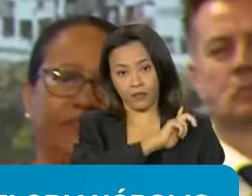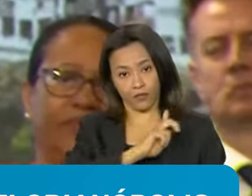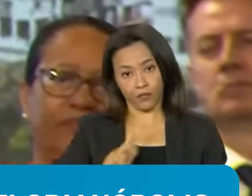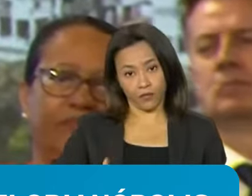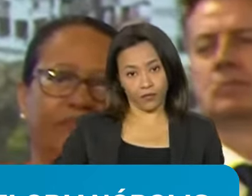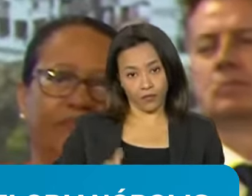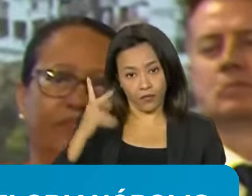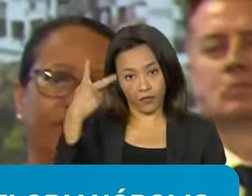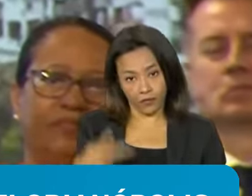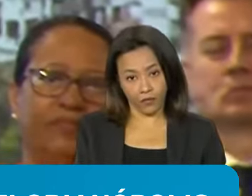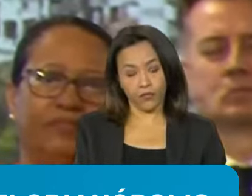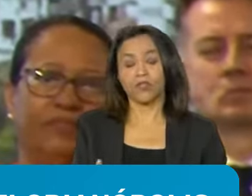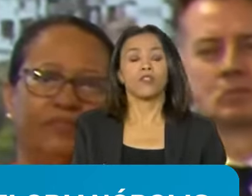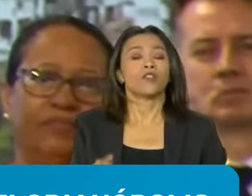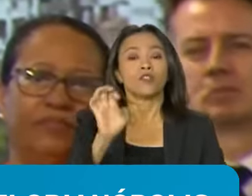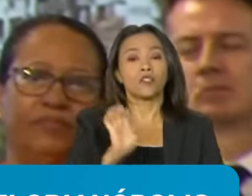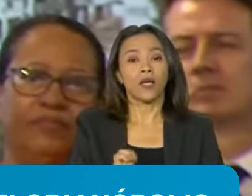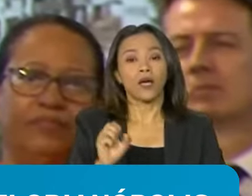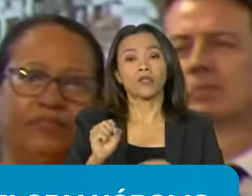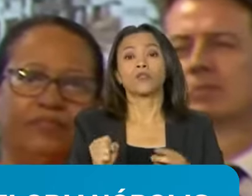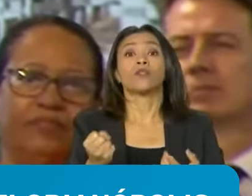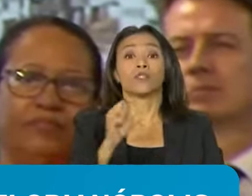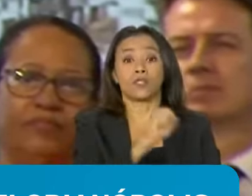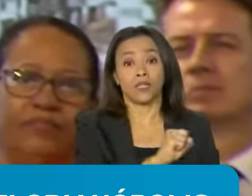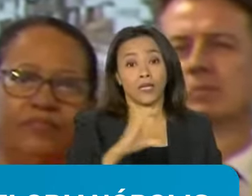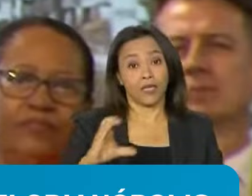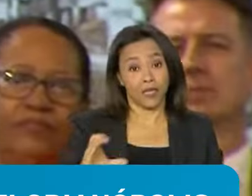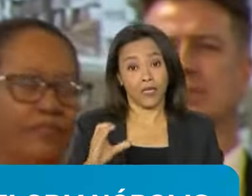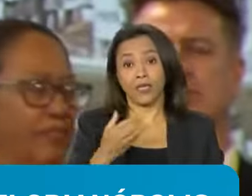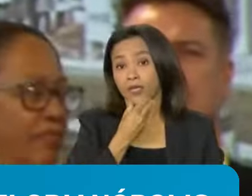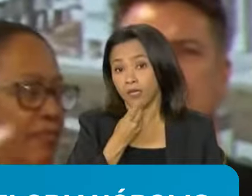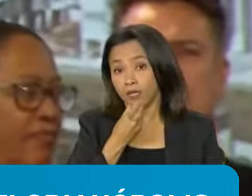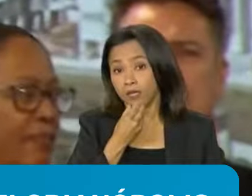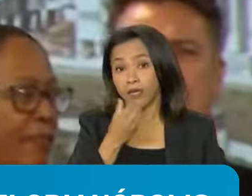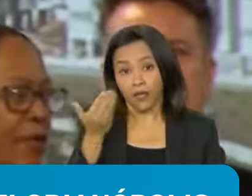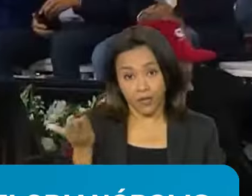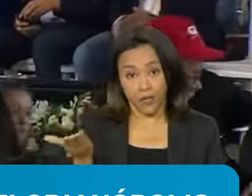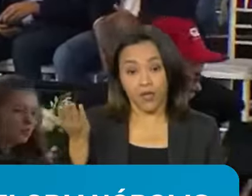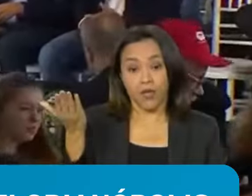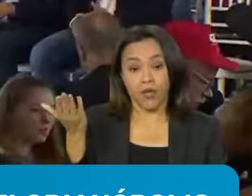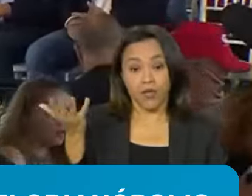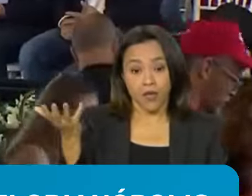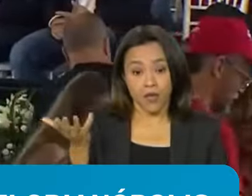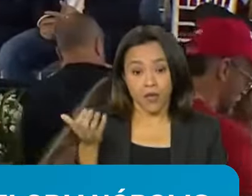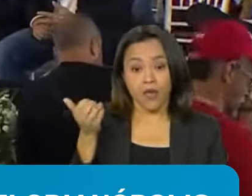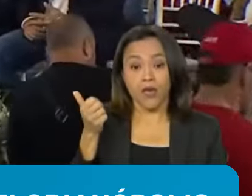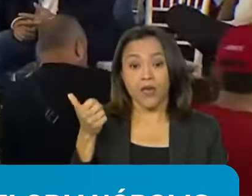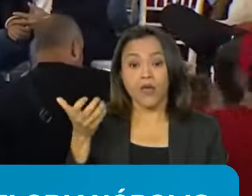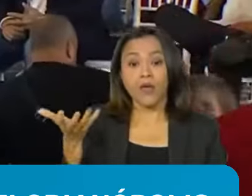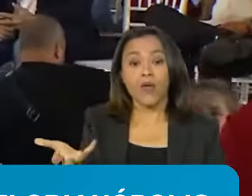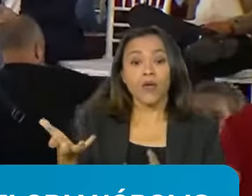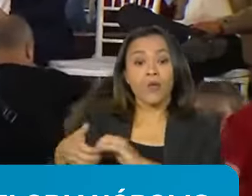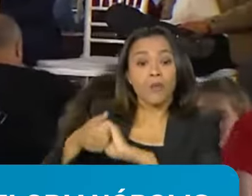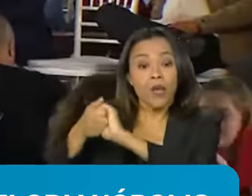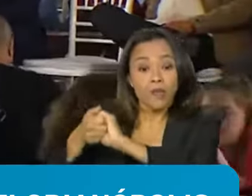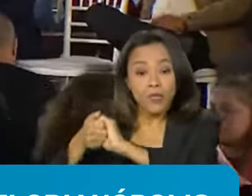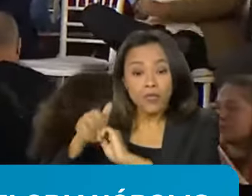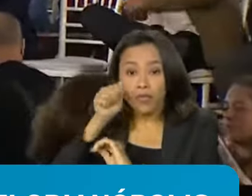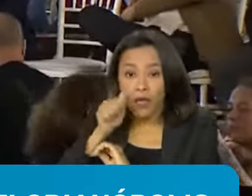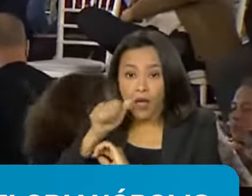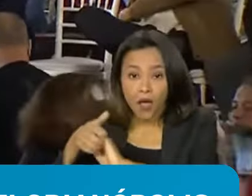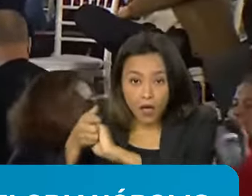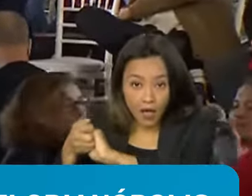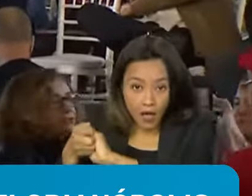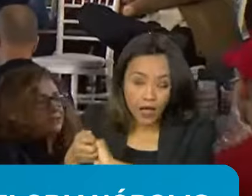Catarina eu quero dizer para vocês que é muito importante o governador eu quero lhe parabenizar porque todos os estados que eu